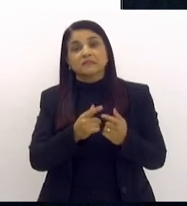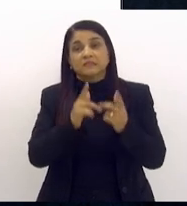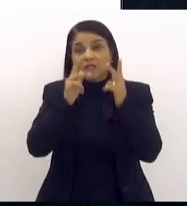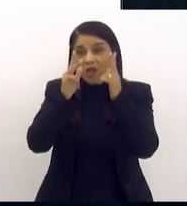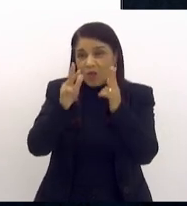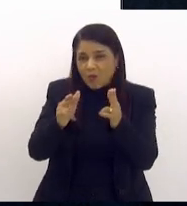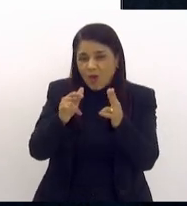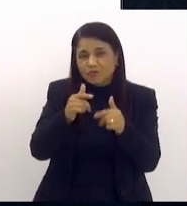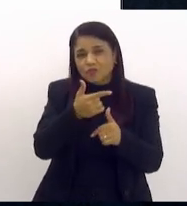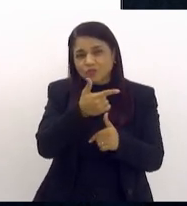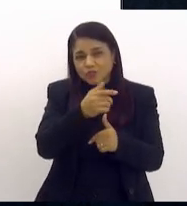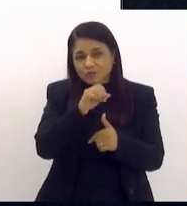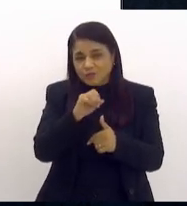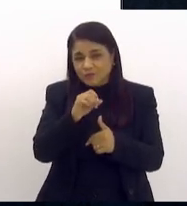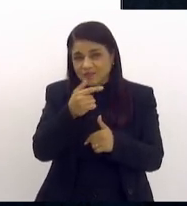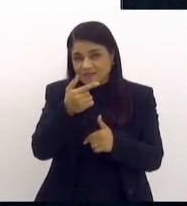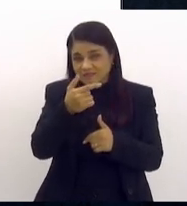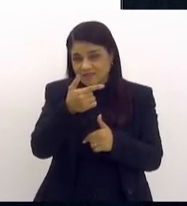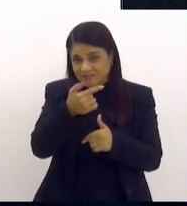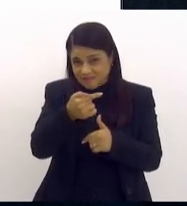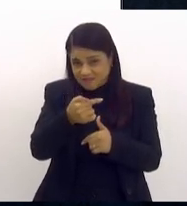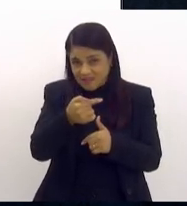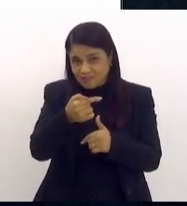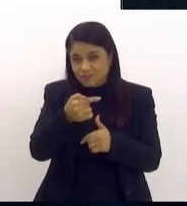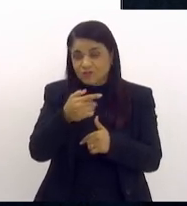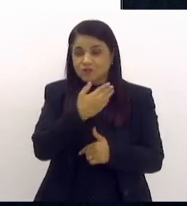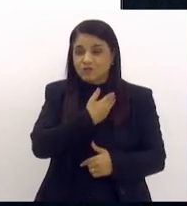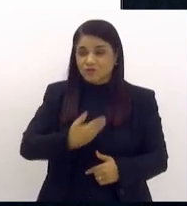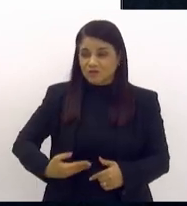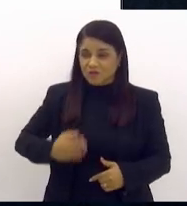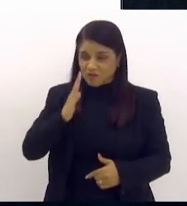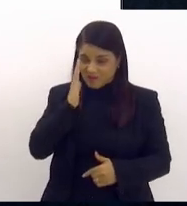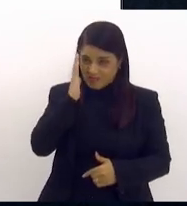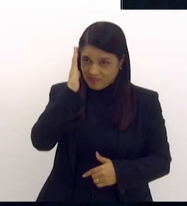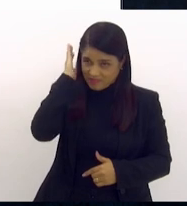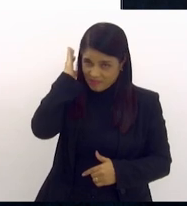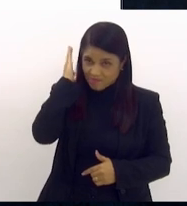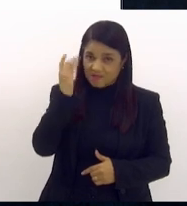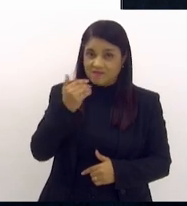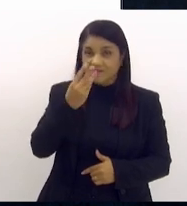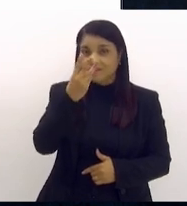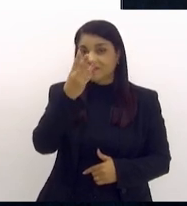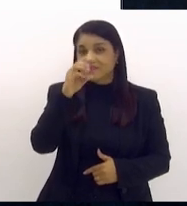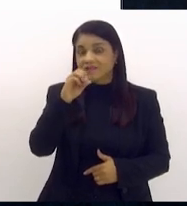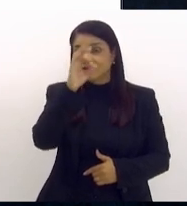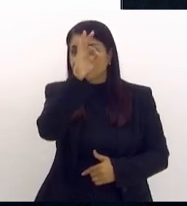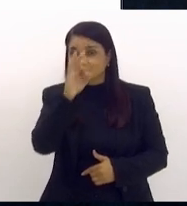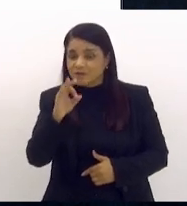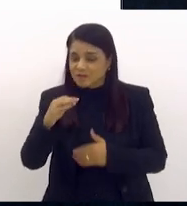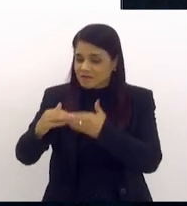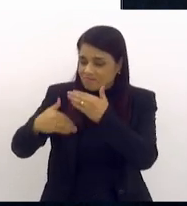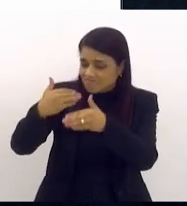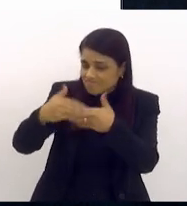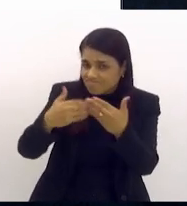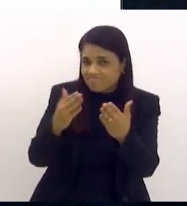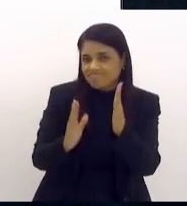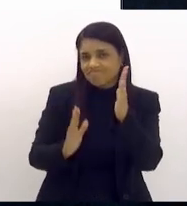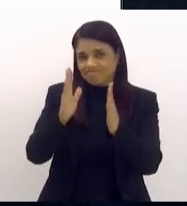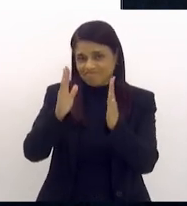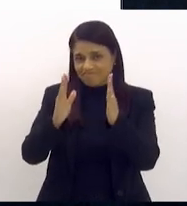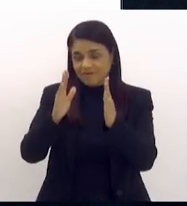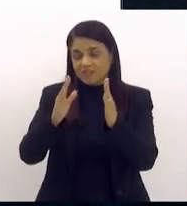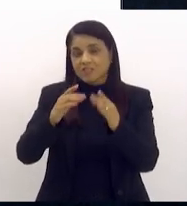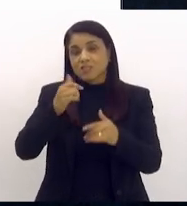partir de 2017 no governo temer também aí de para 30% né na etapa de desenvolvimento e para 18% na etapa de